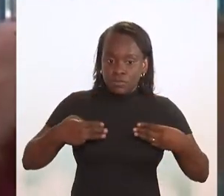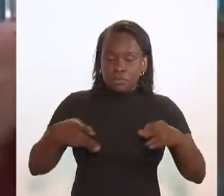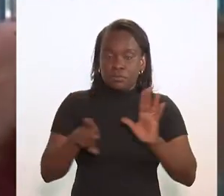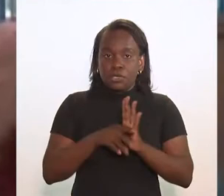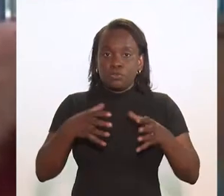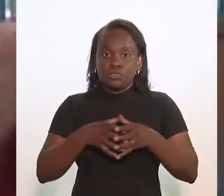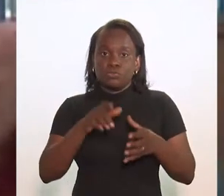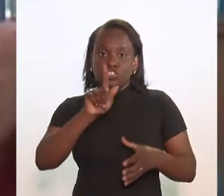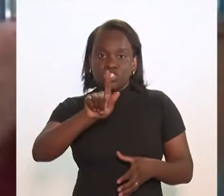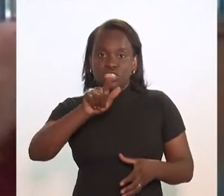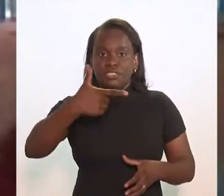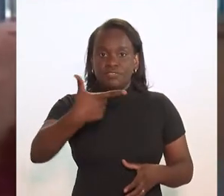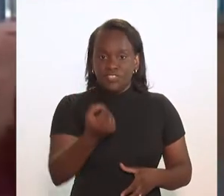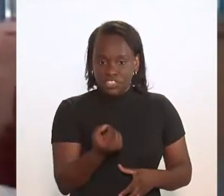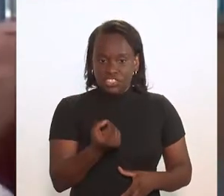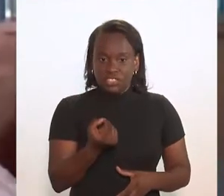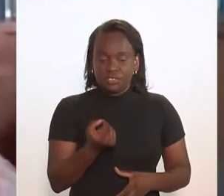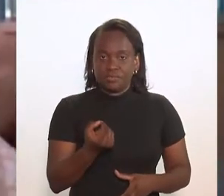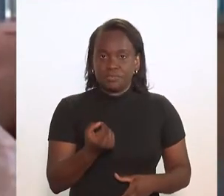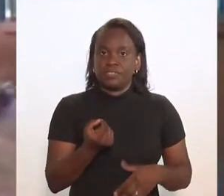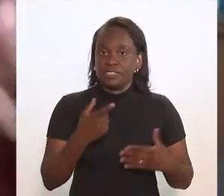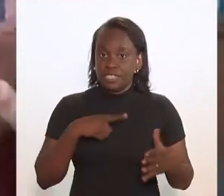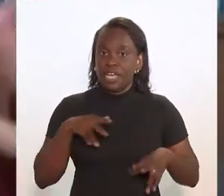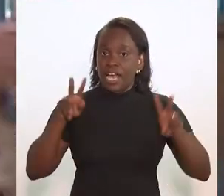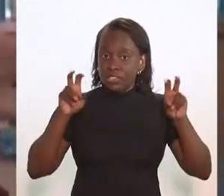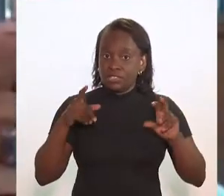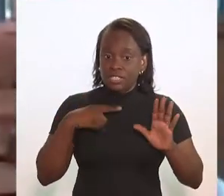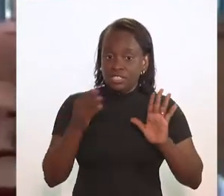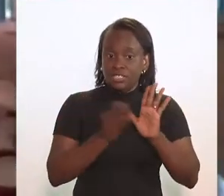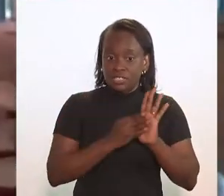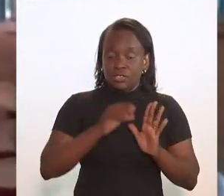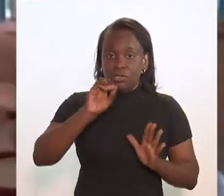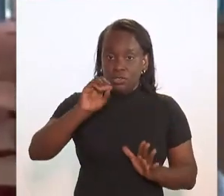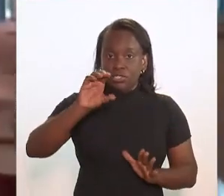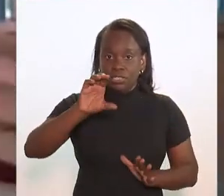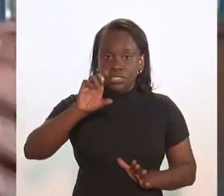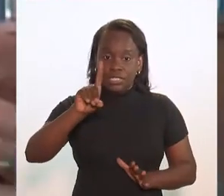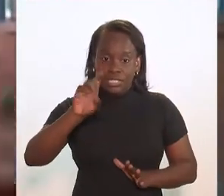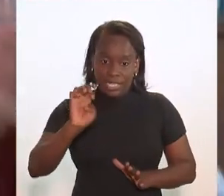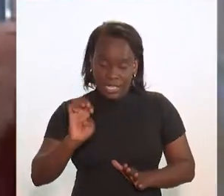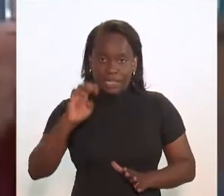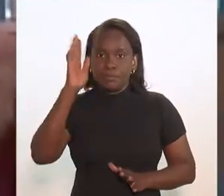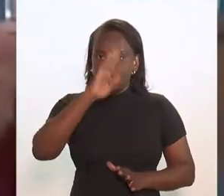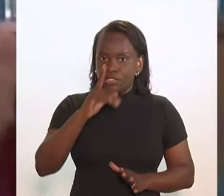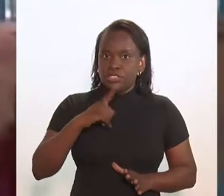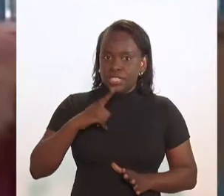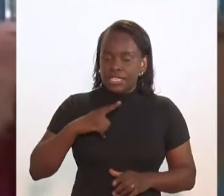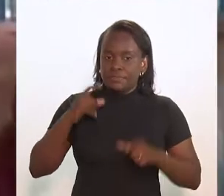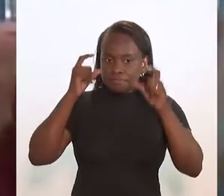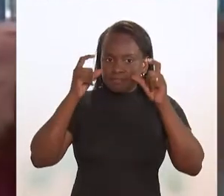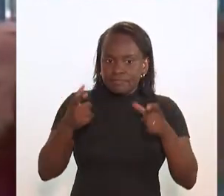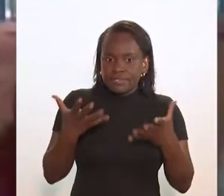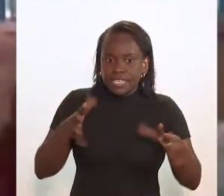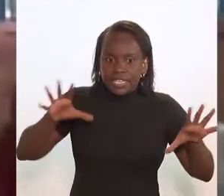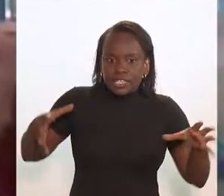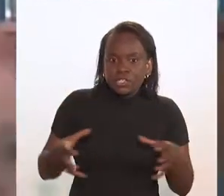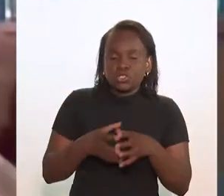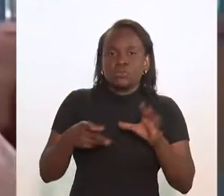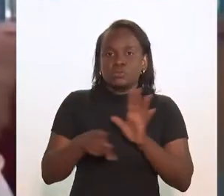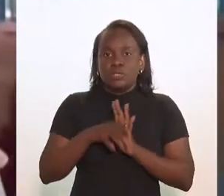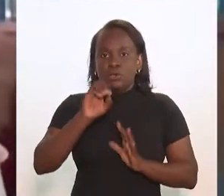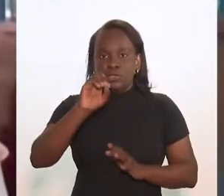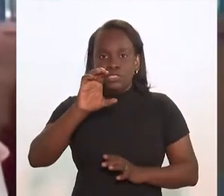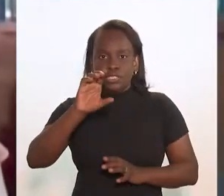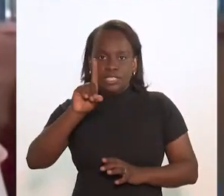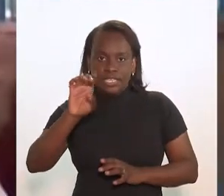do G20, né? O assunto está na pauta da OCDE, que o Brasil tem grandes ambições de se juntar ao